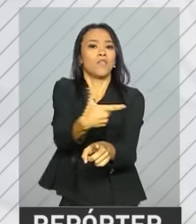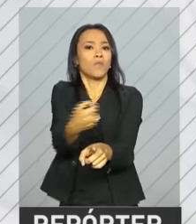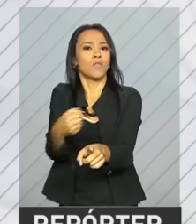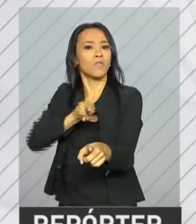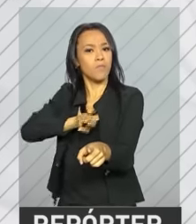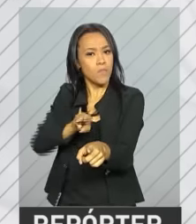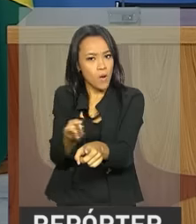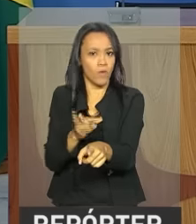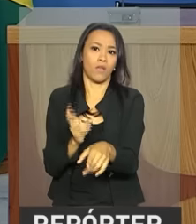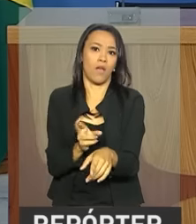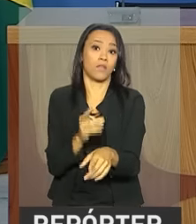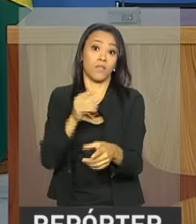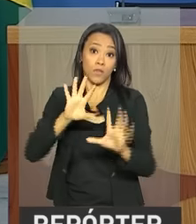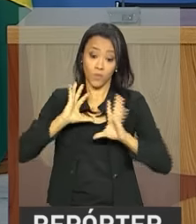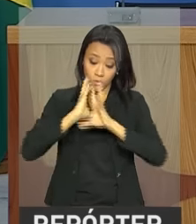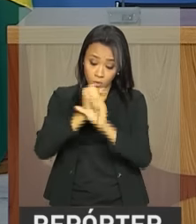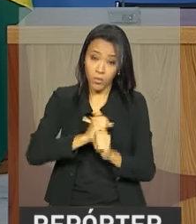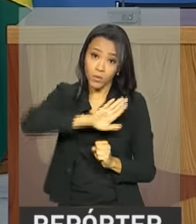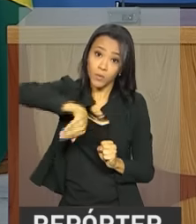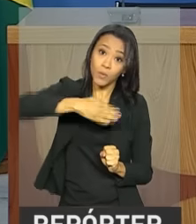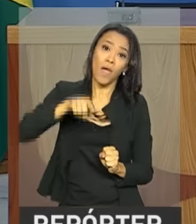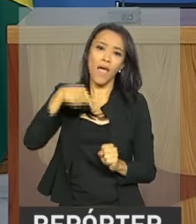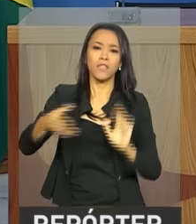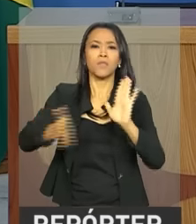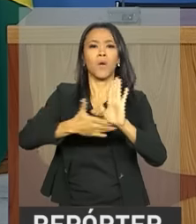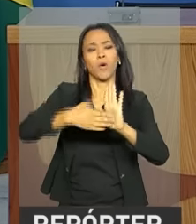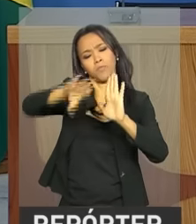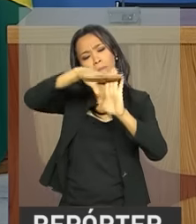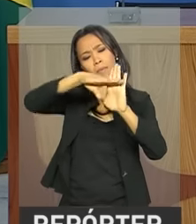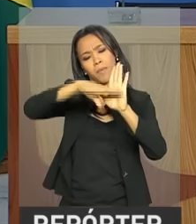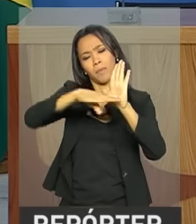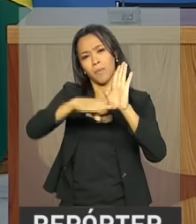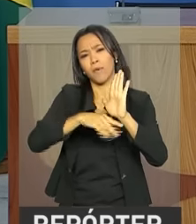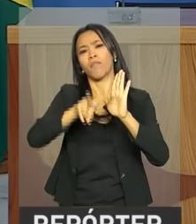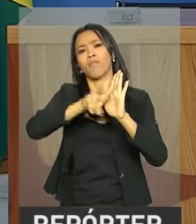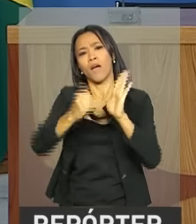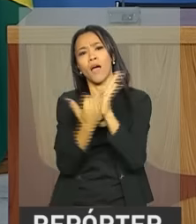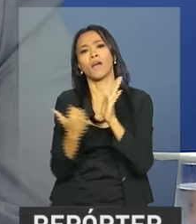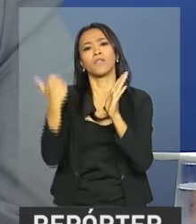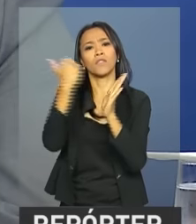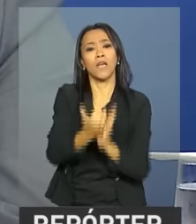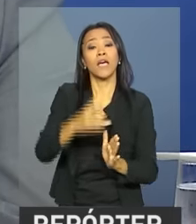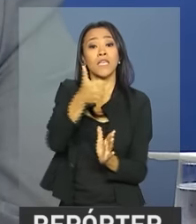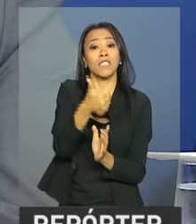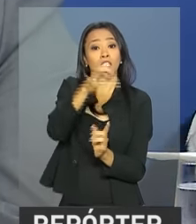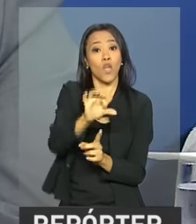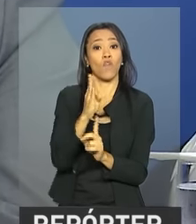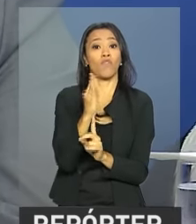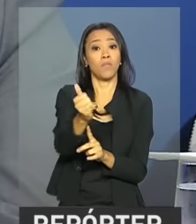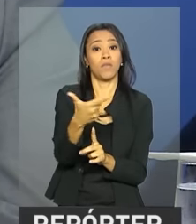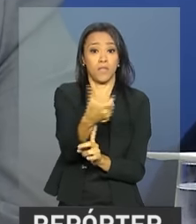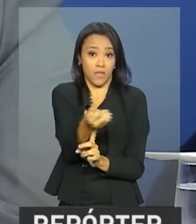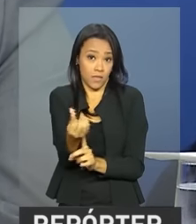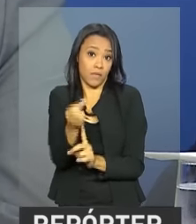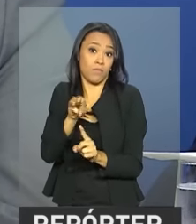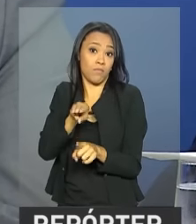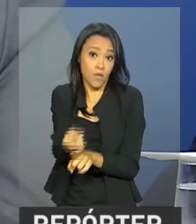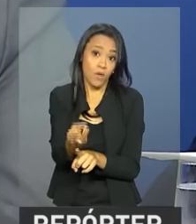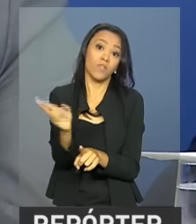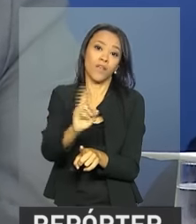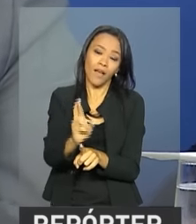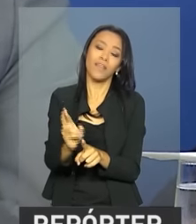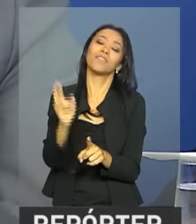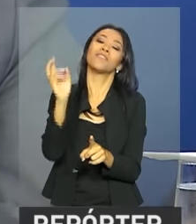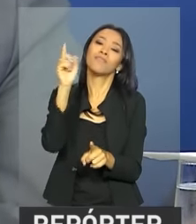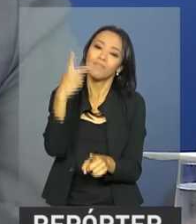milhões deais ao todo essas medidas vão adicionar cerca de R 19 bilhões 600 milhões deais ao